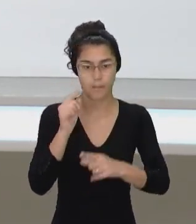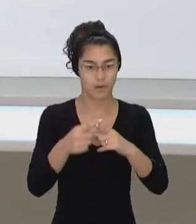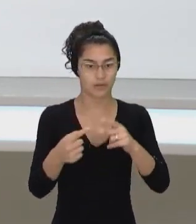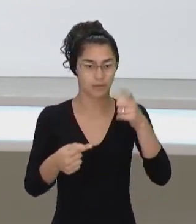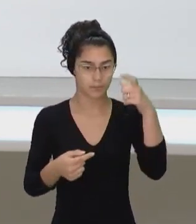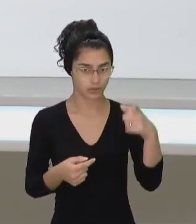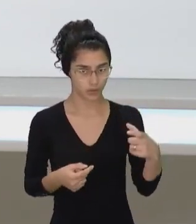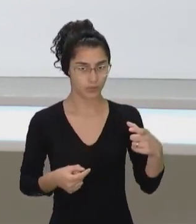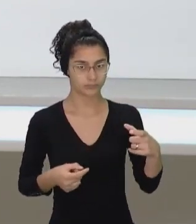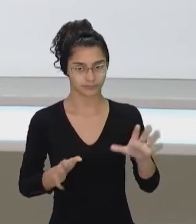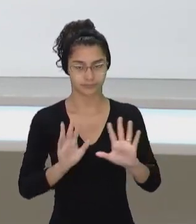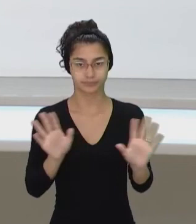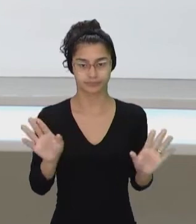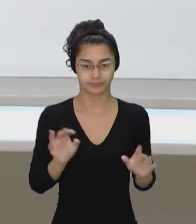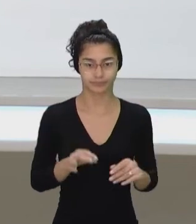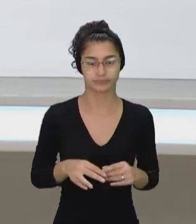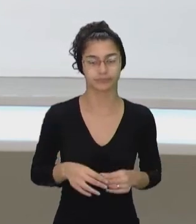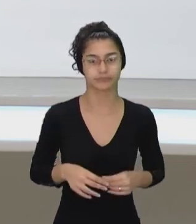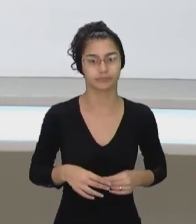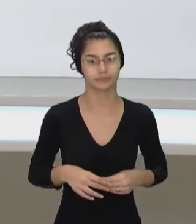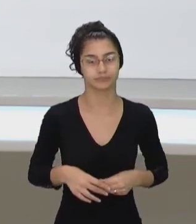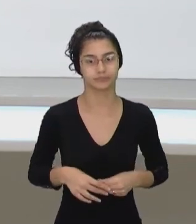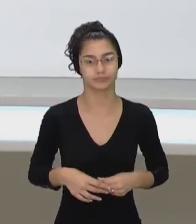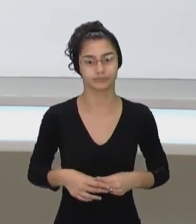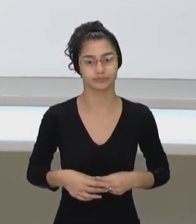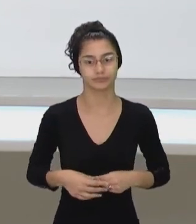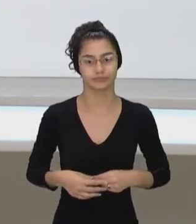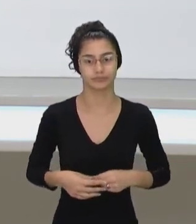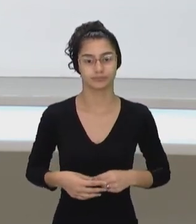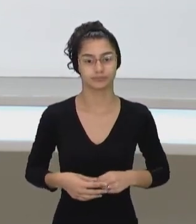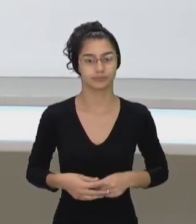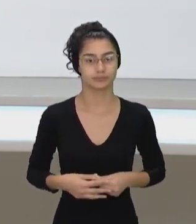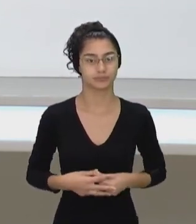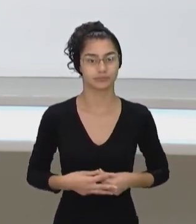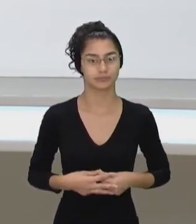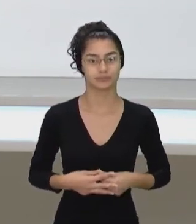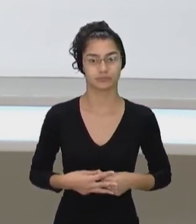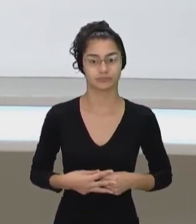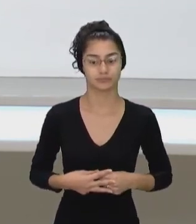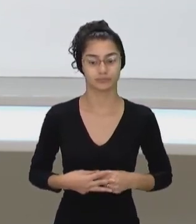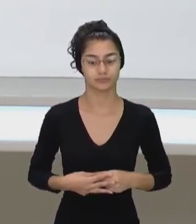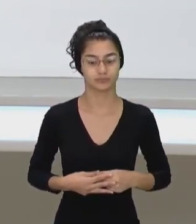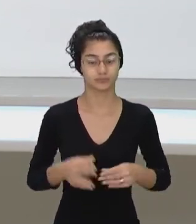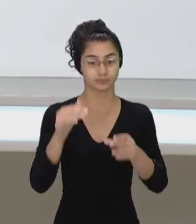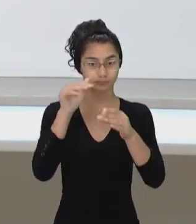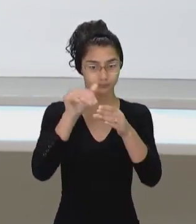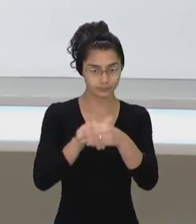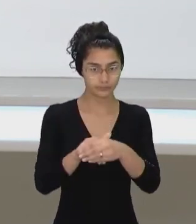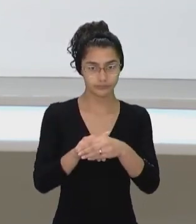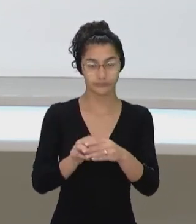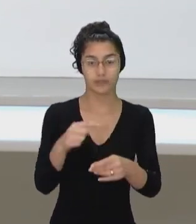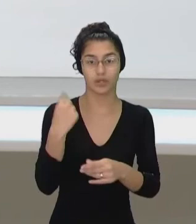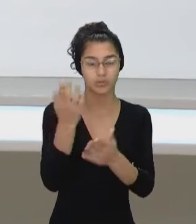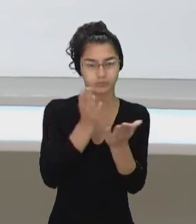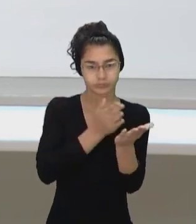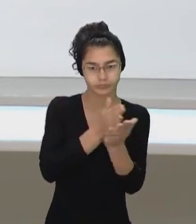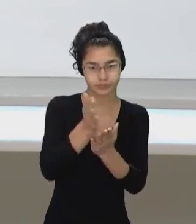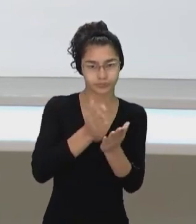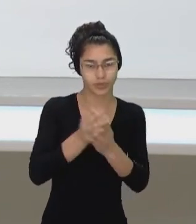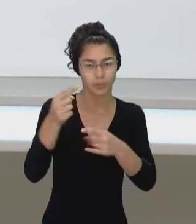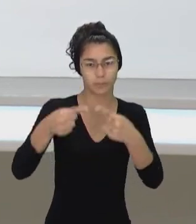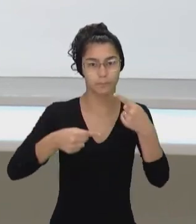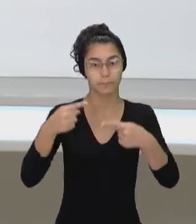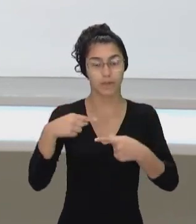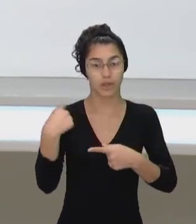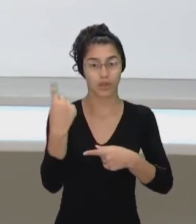a pessoa que está ali debatendo com você, ok? E aí, dentro então dessa linha de